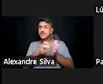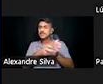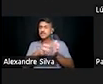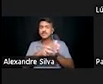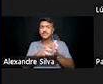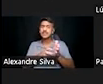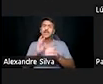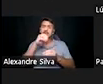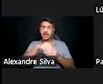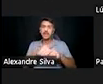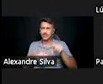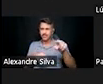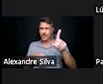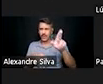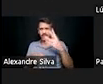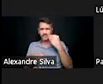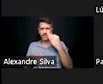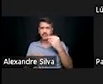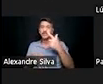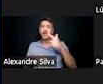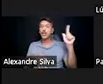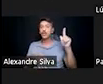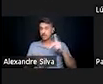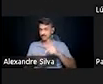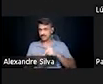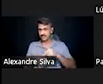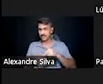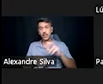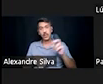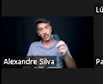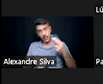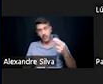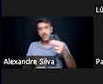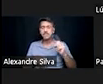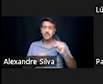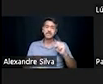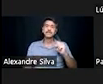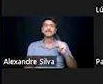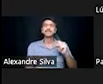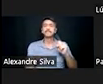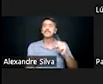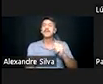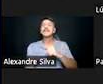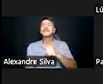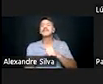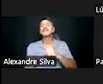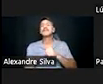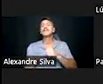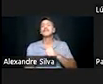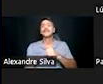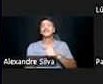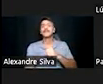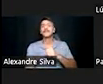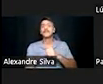nódulos, como esses, de outras rochas. Ou eles podem ser encontrados em camadas que se desplacam